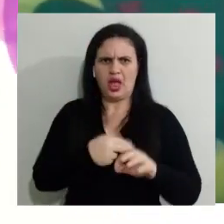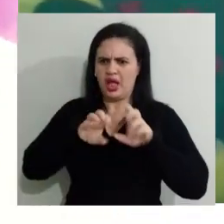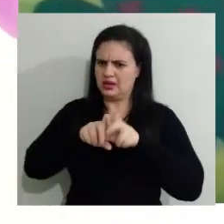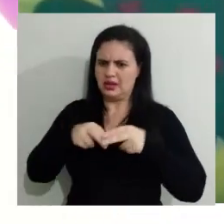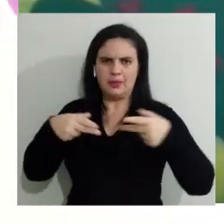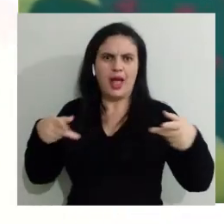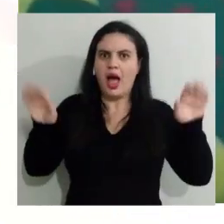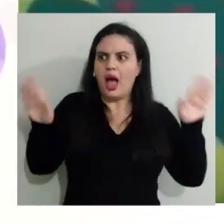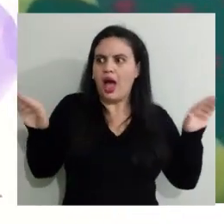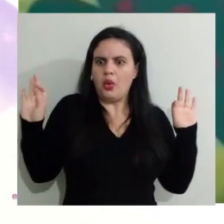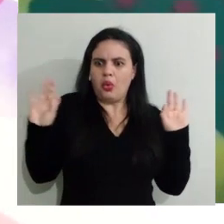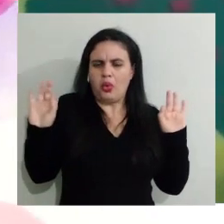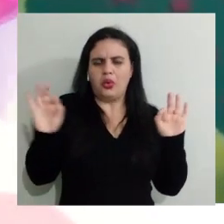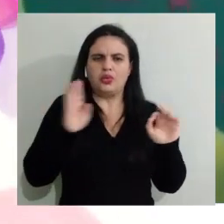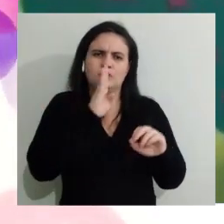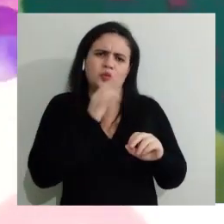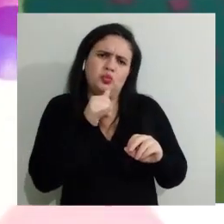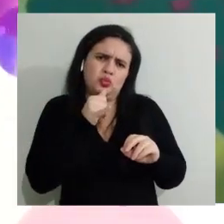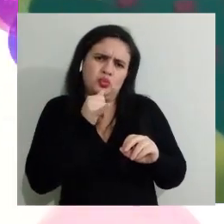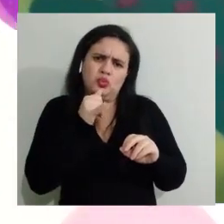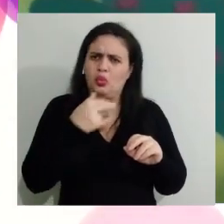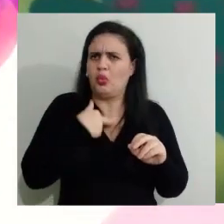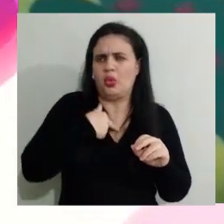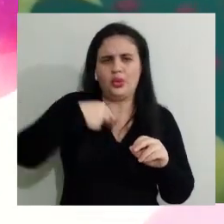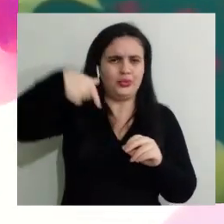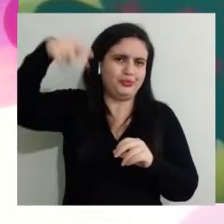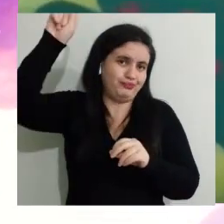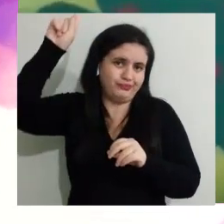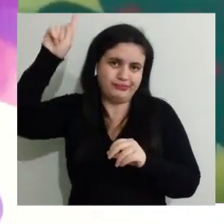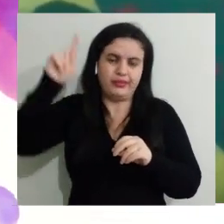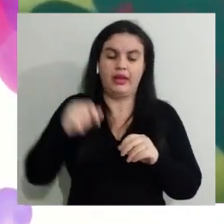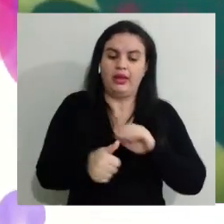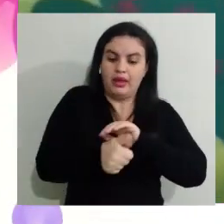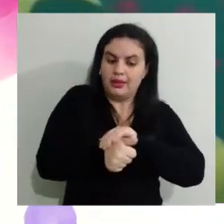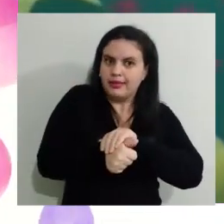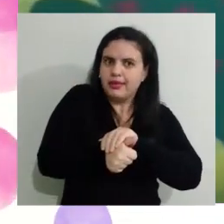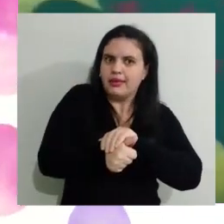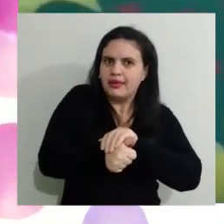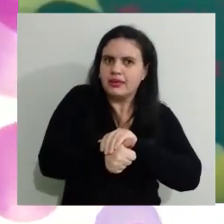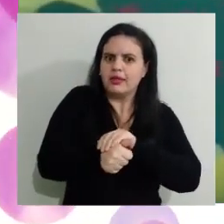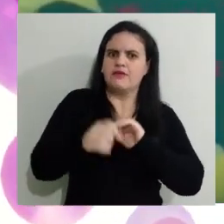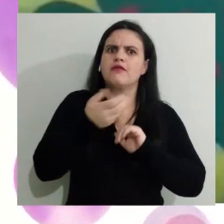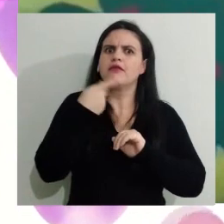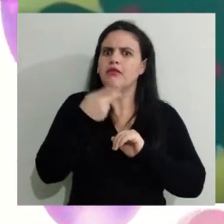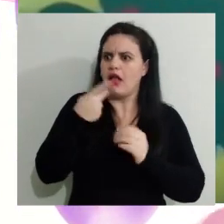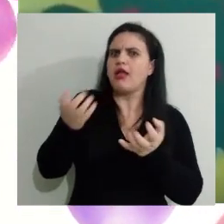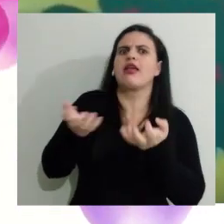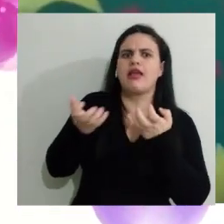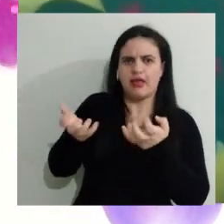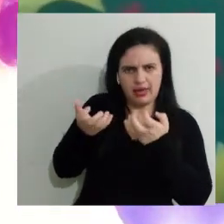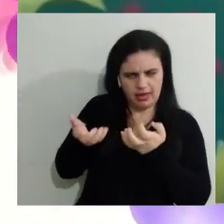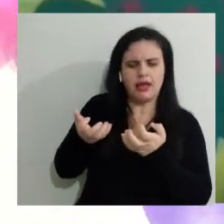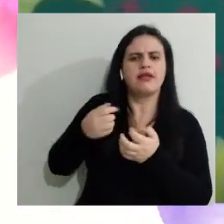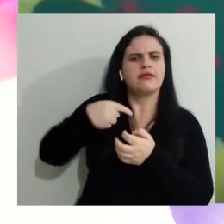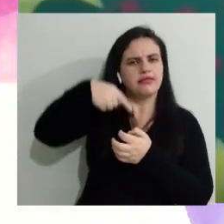asas, estávamos jururus de fazedor. Aí imagine a tartaruga. Logo a tartaruga